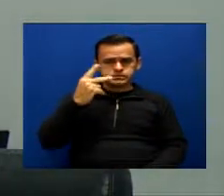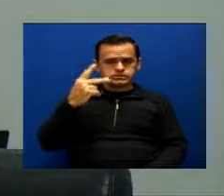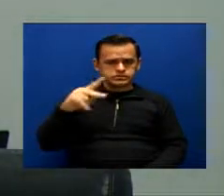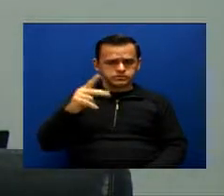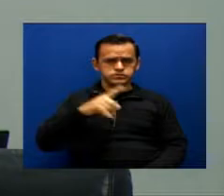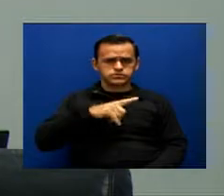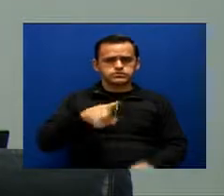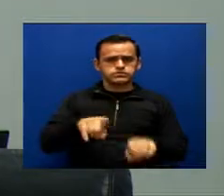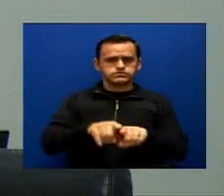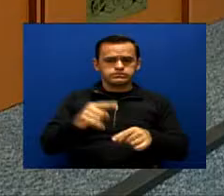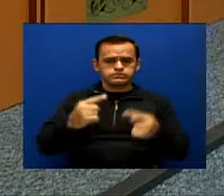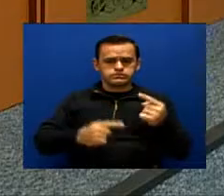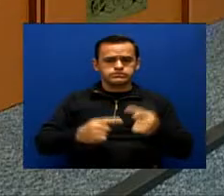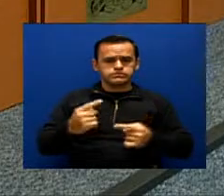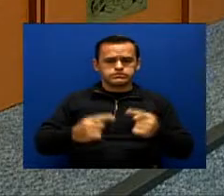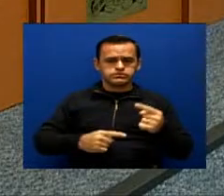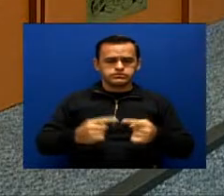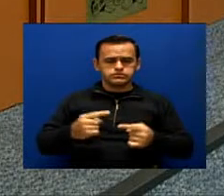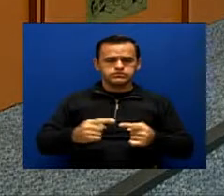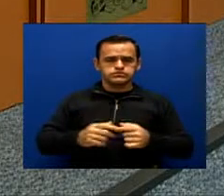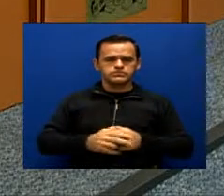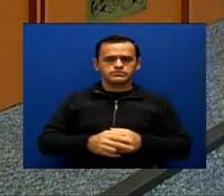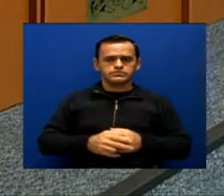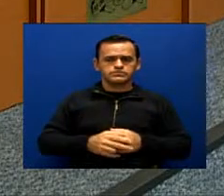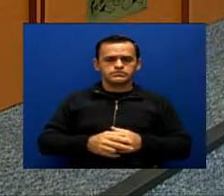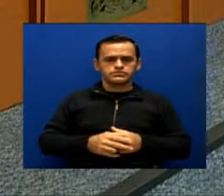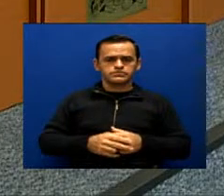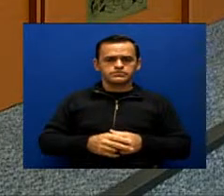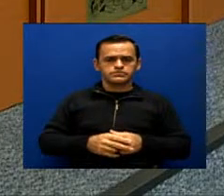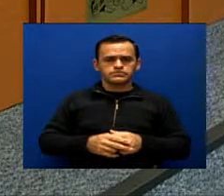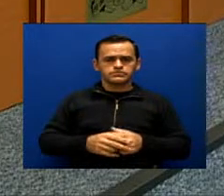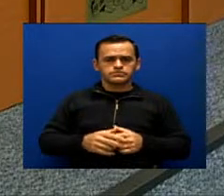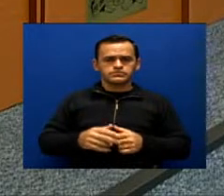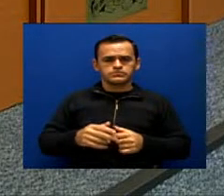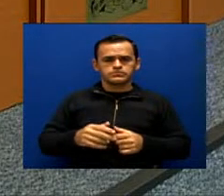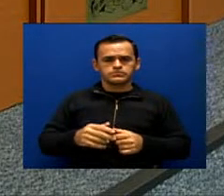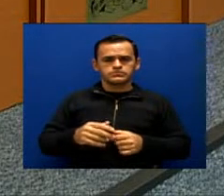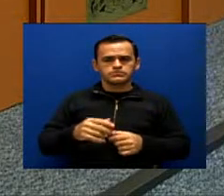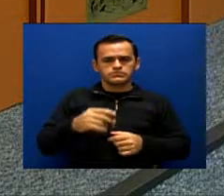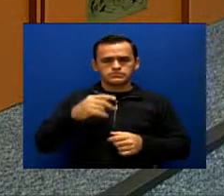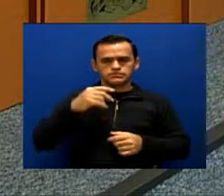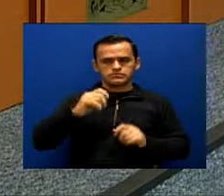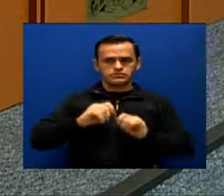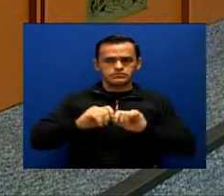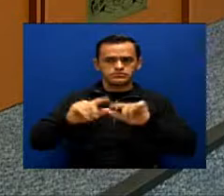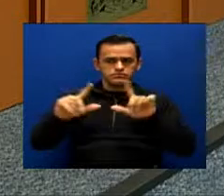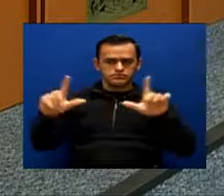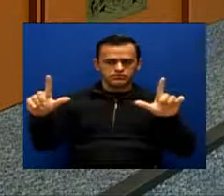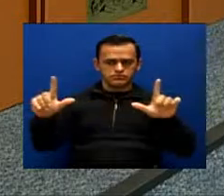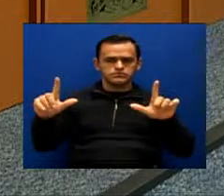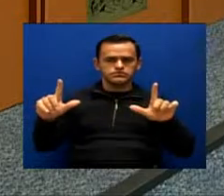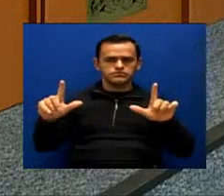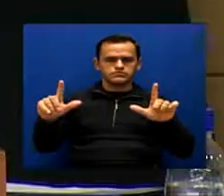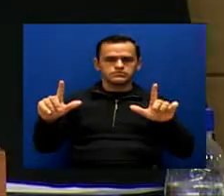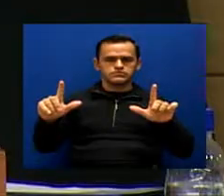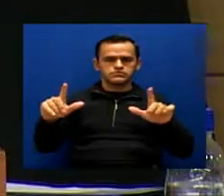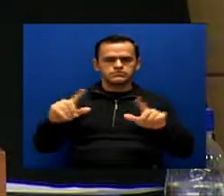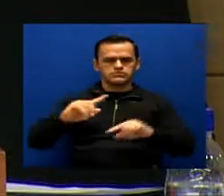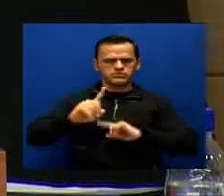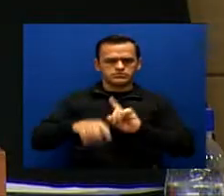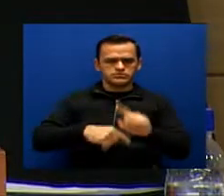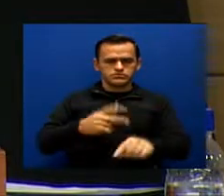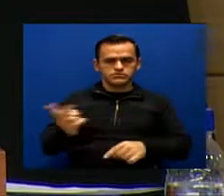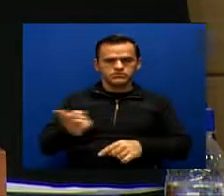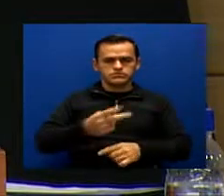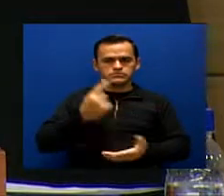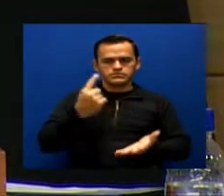discussão, né? Vamos zerar os então, de segunda discussão. Então, eu gostaria, se pudesse, só porque vereador ele vai ter Dini, discussão. Vamos zerar os de segunda discussão, na hora que chegar lá, vocês combinam. Tá bom.